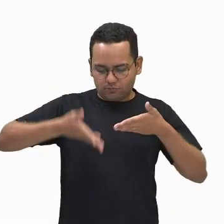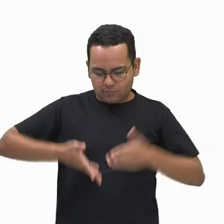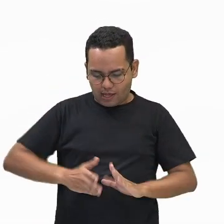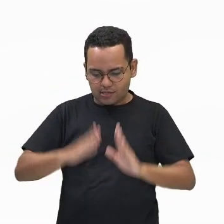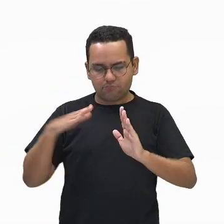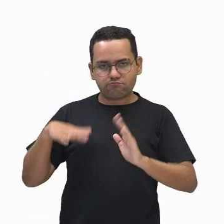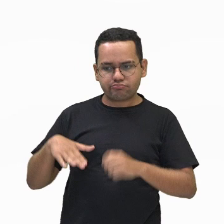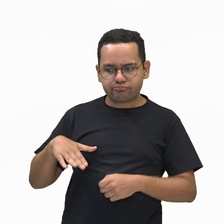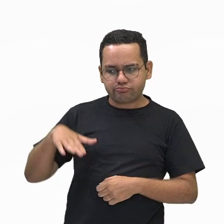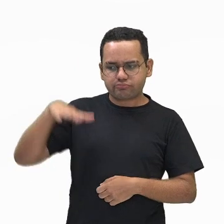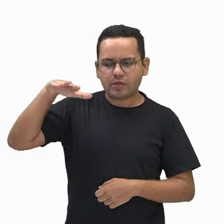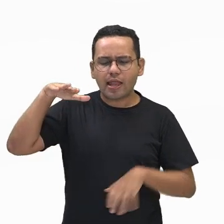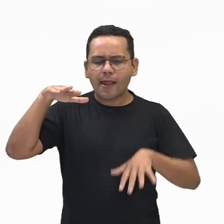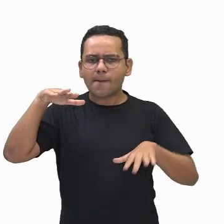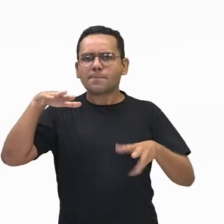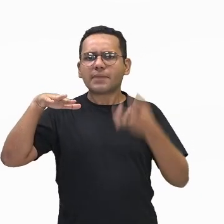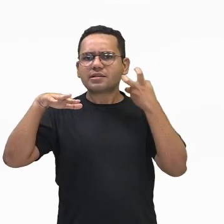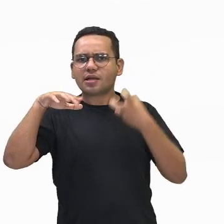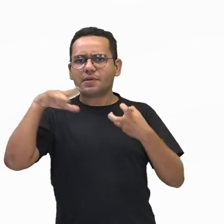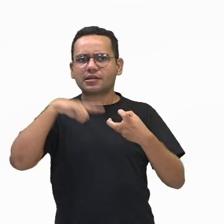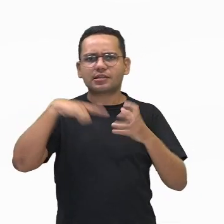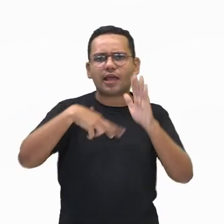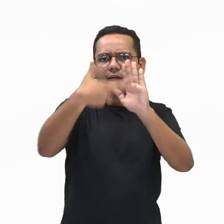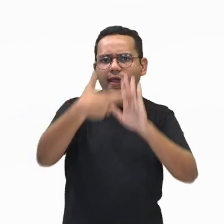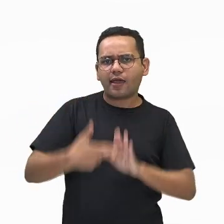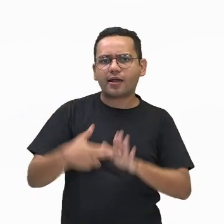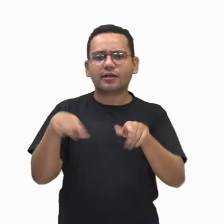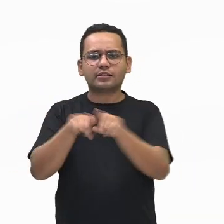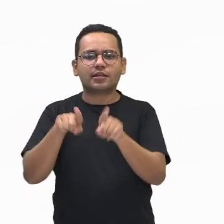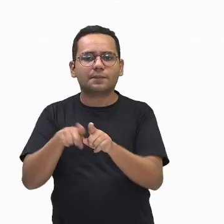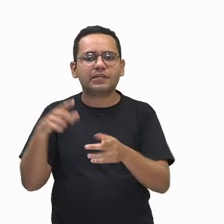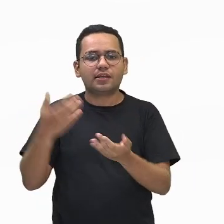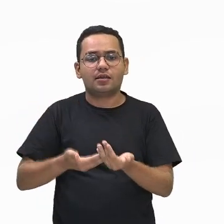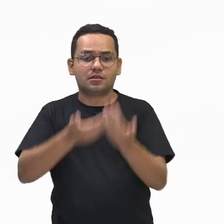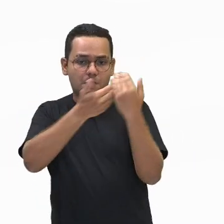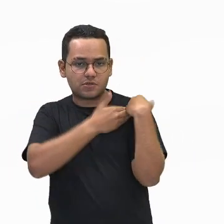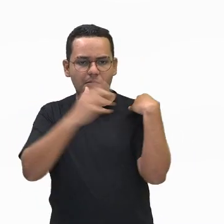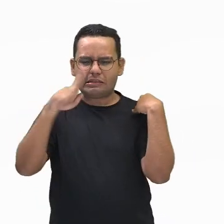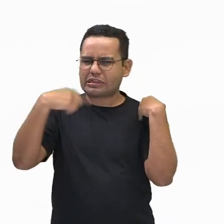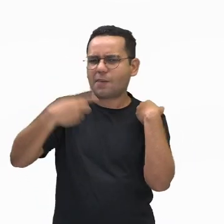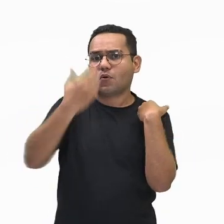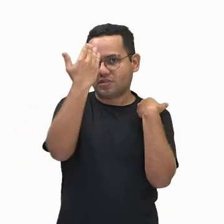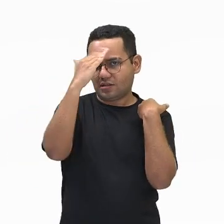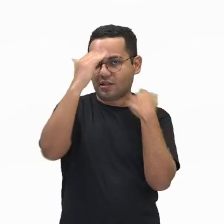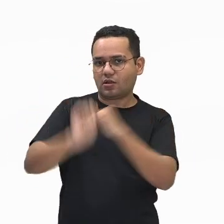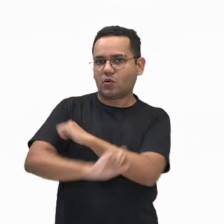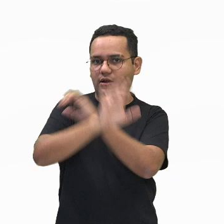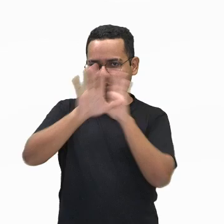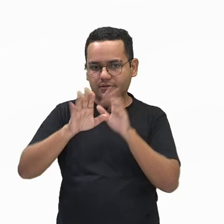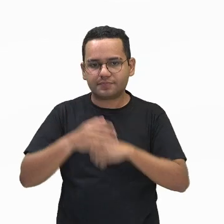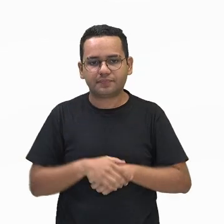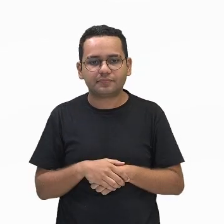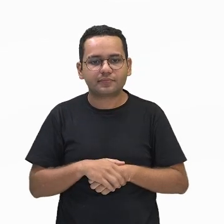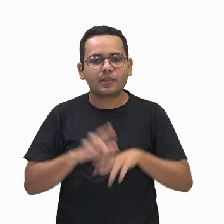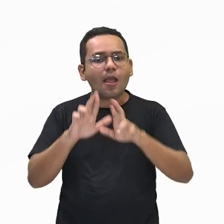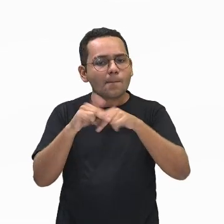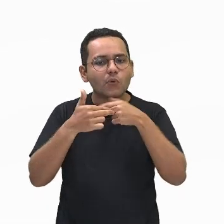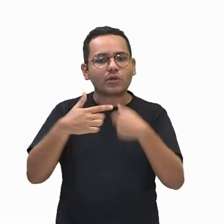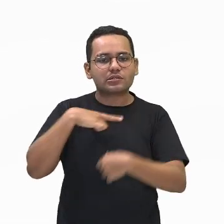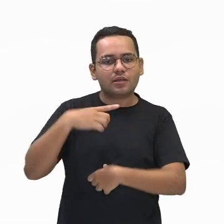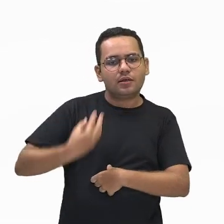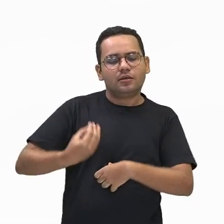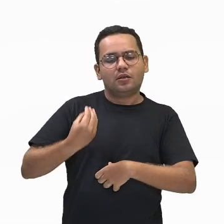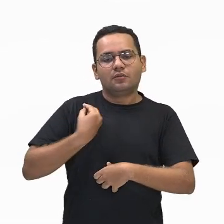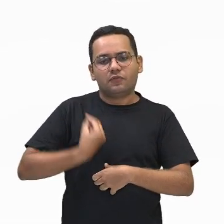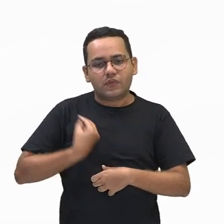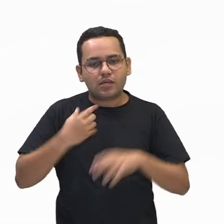e exigências que só mais tarde compreenderá. Logo, no início da vida, um espaço familiar e um